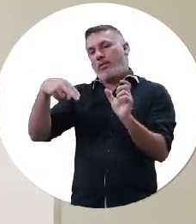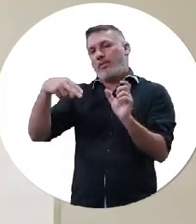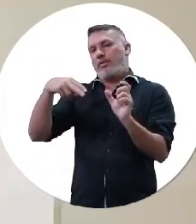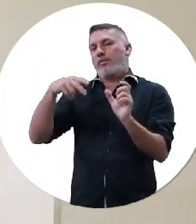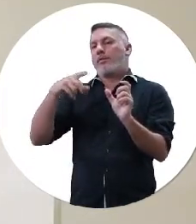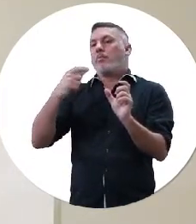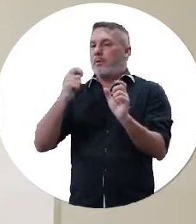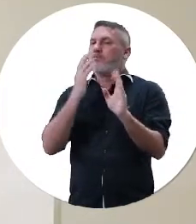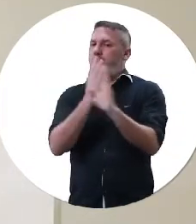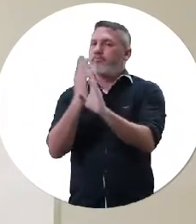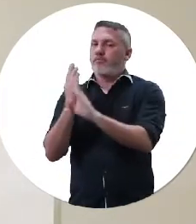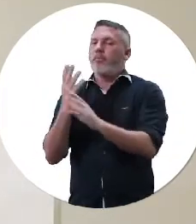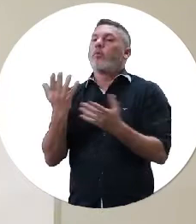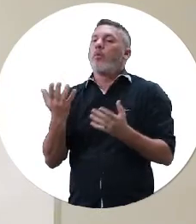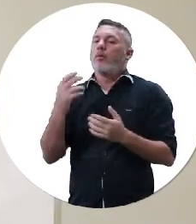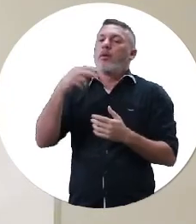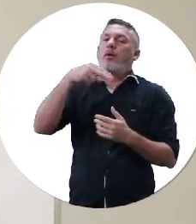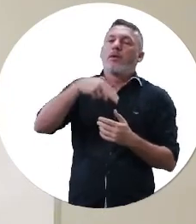et.